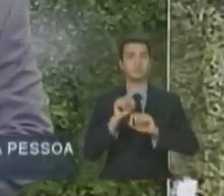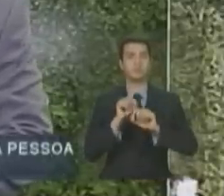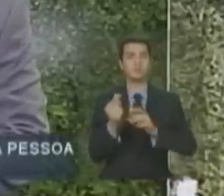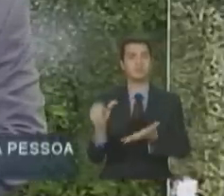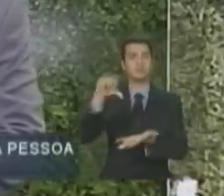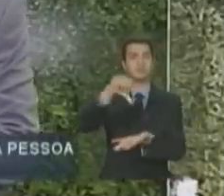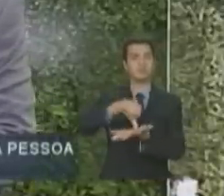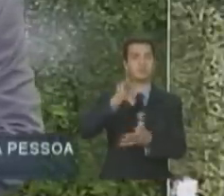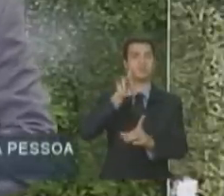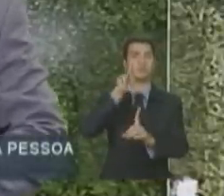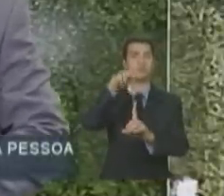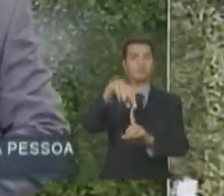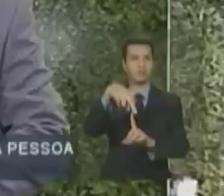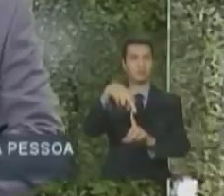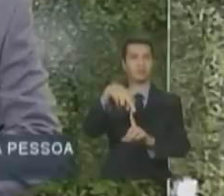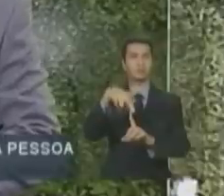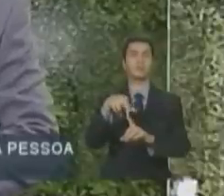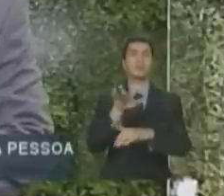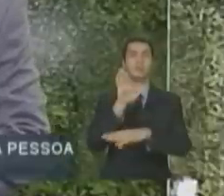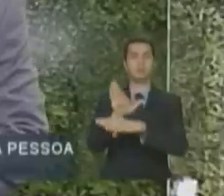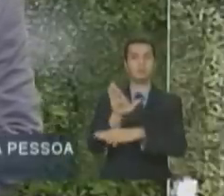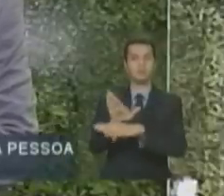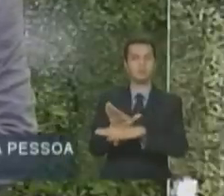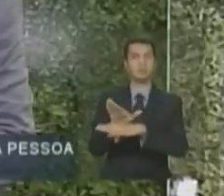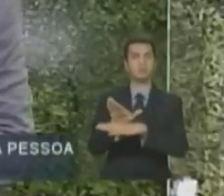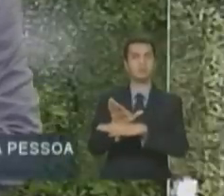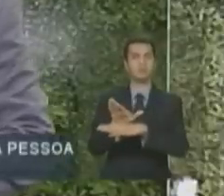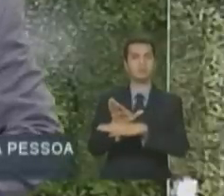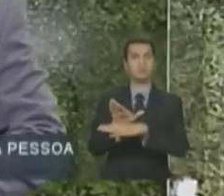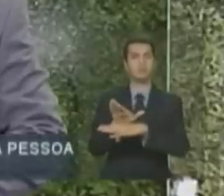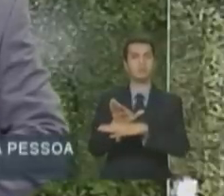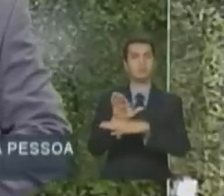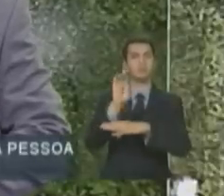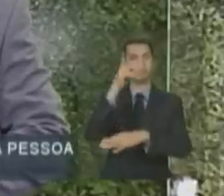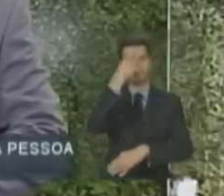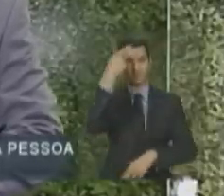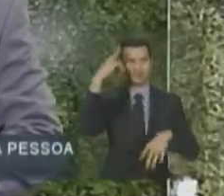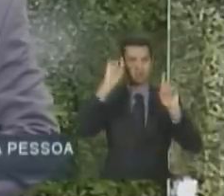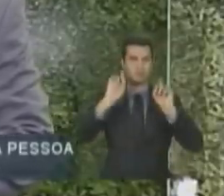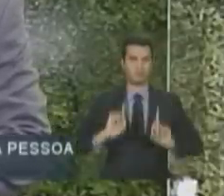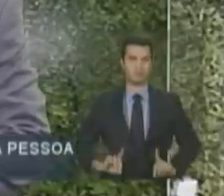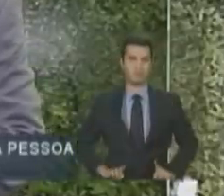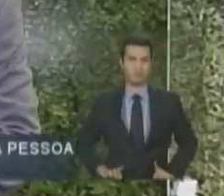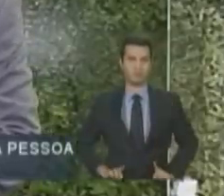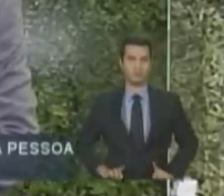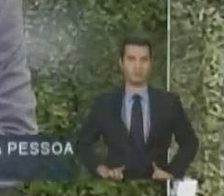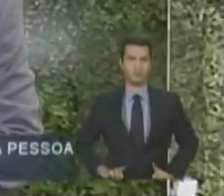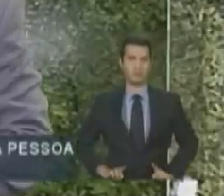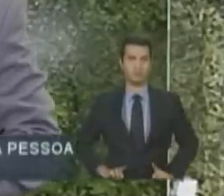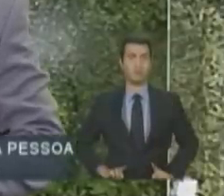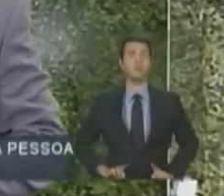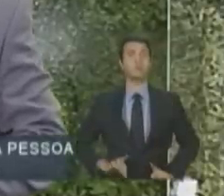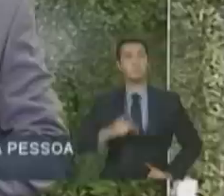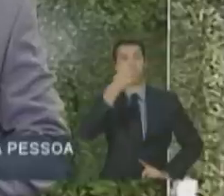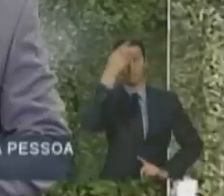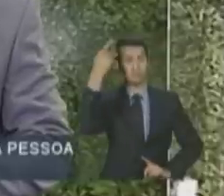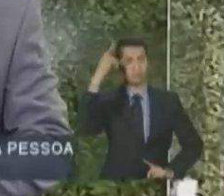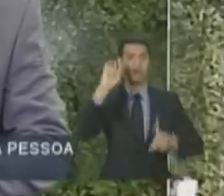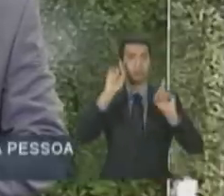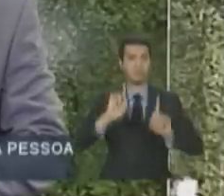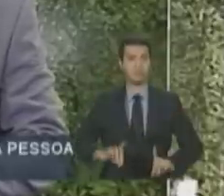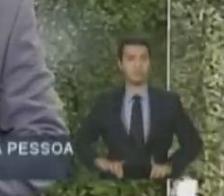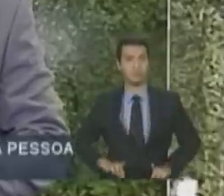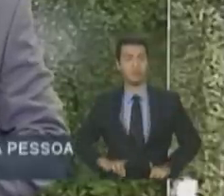atendimento e convivência de pessoas com deficiência em estado de vulnerabilidade.